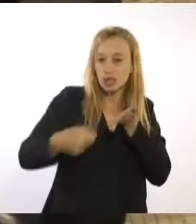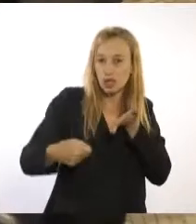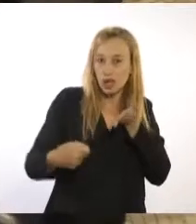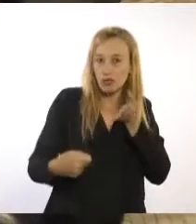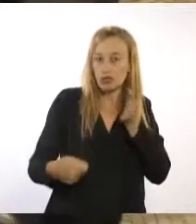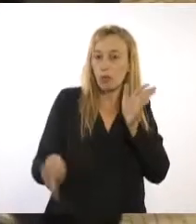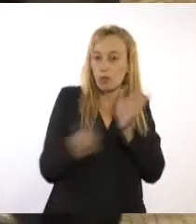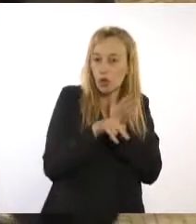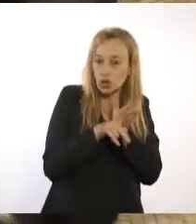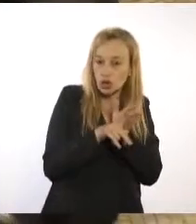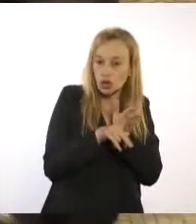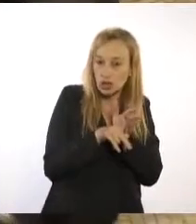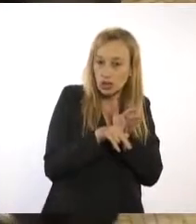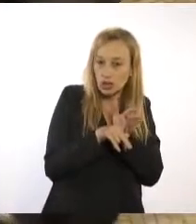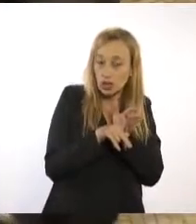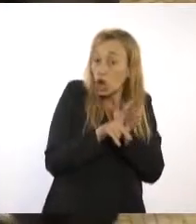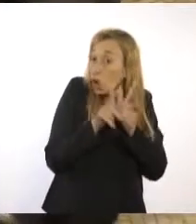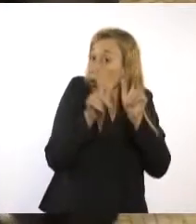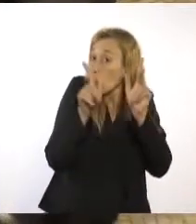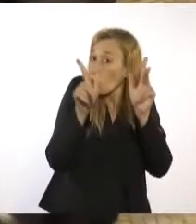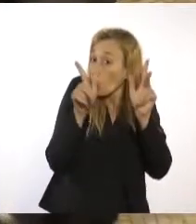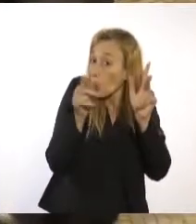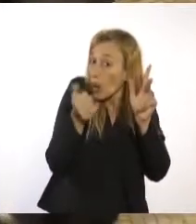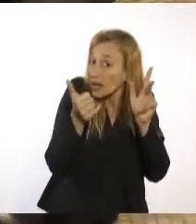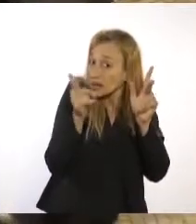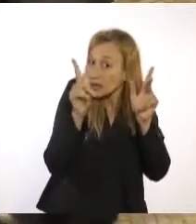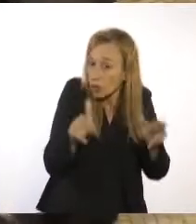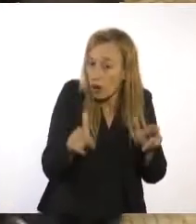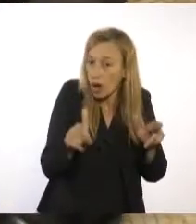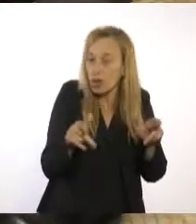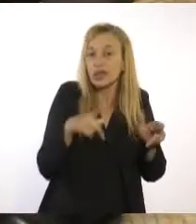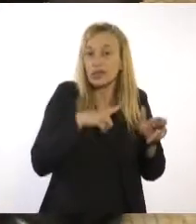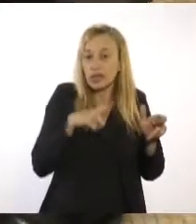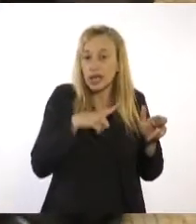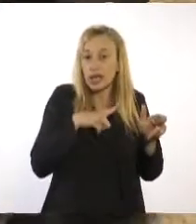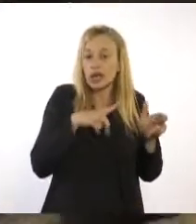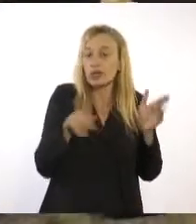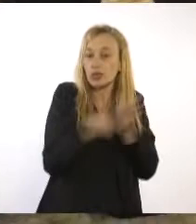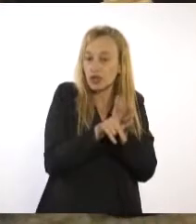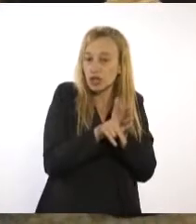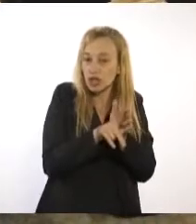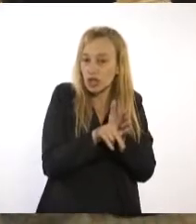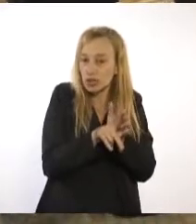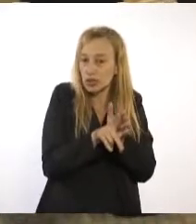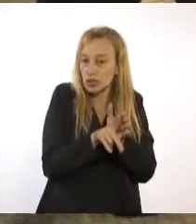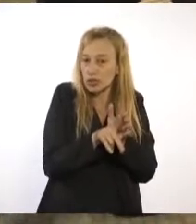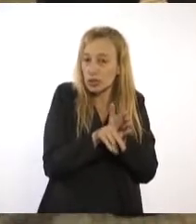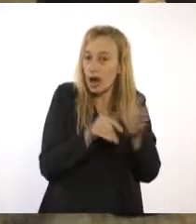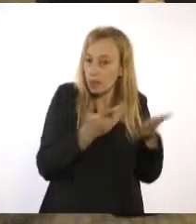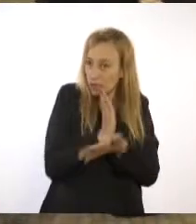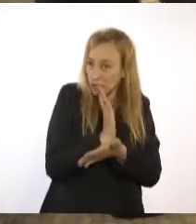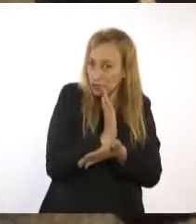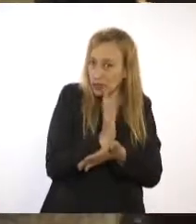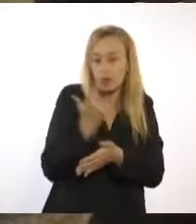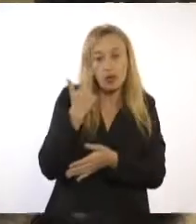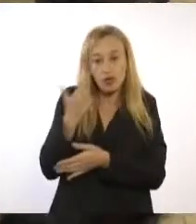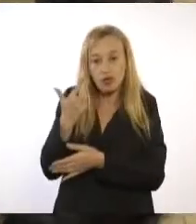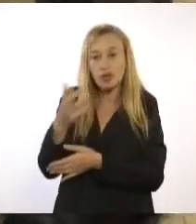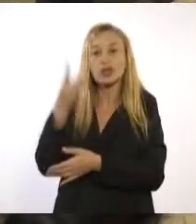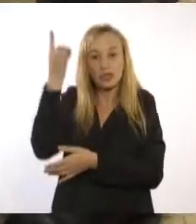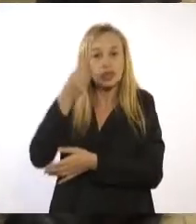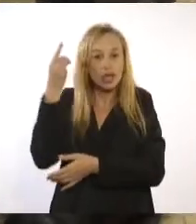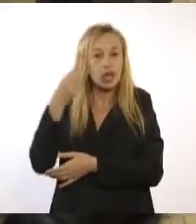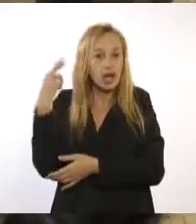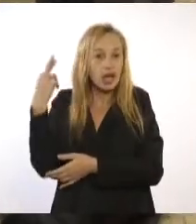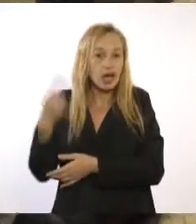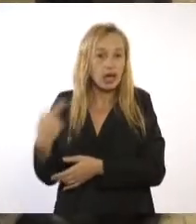projeto muito semelhante e tem o seu projeto sancionado, e nós vamos vivenciar, a deputada Renata Souza,